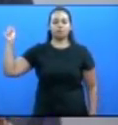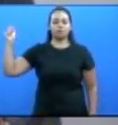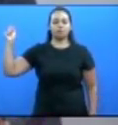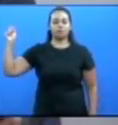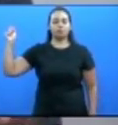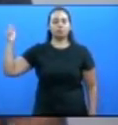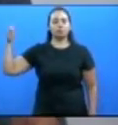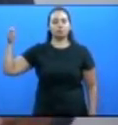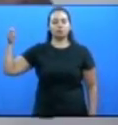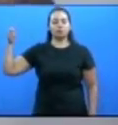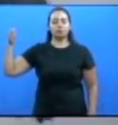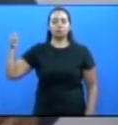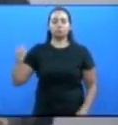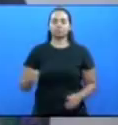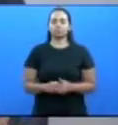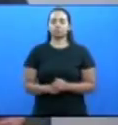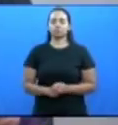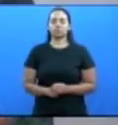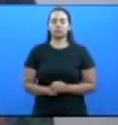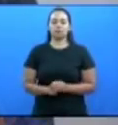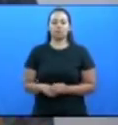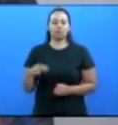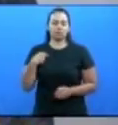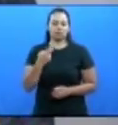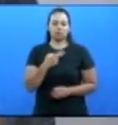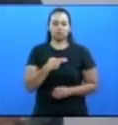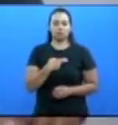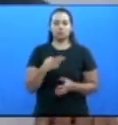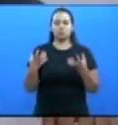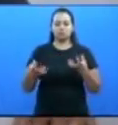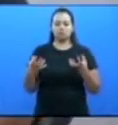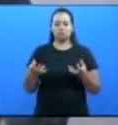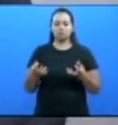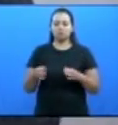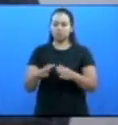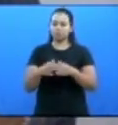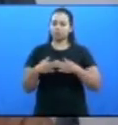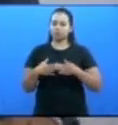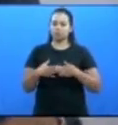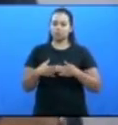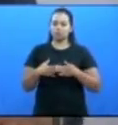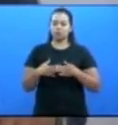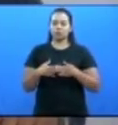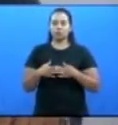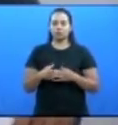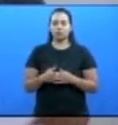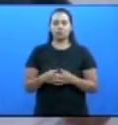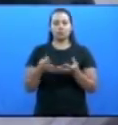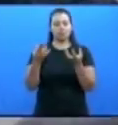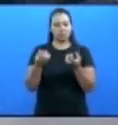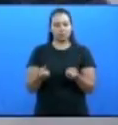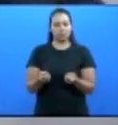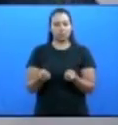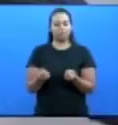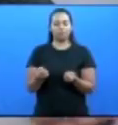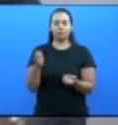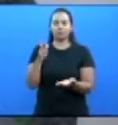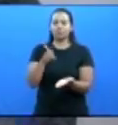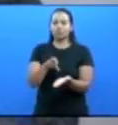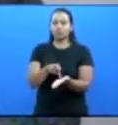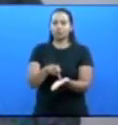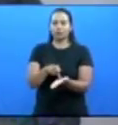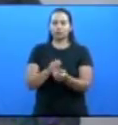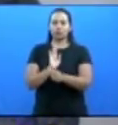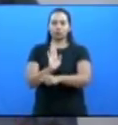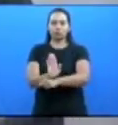a nossa indicação, a nossa sugestão, para que esses pedidos que vêm até nós sejam atendidos. E também aqui com o presidente da Comissão